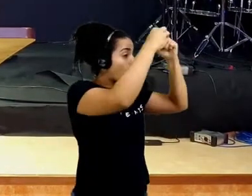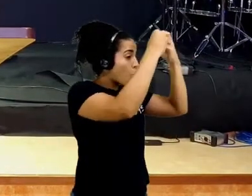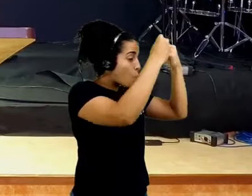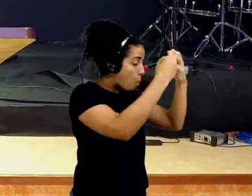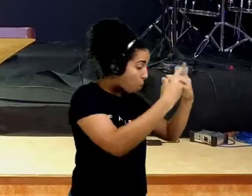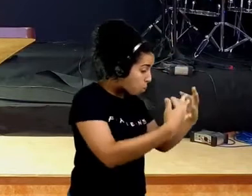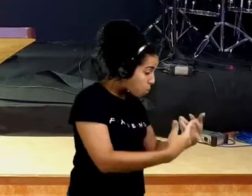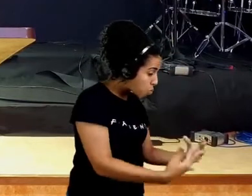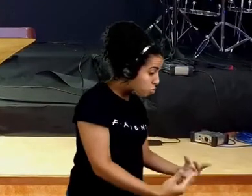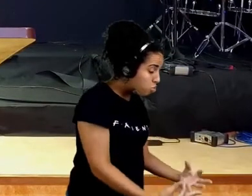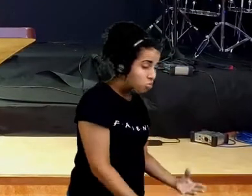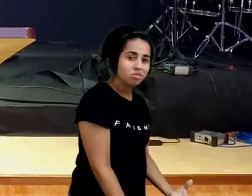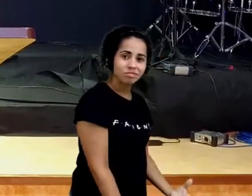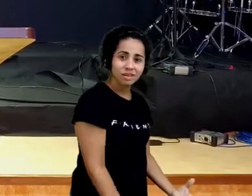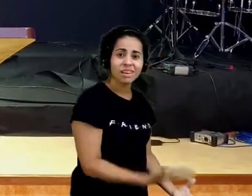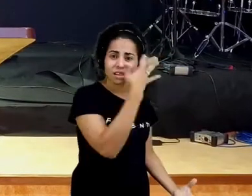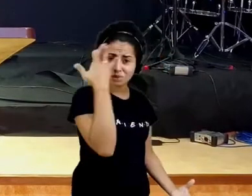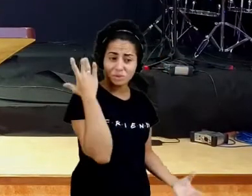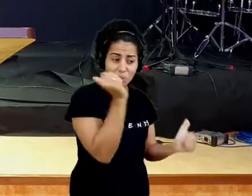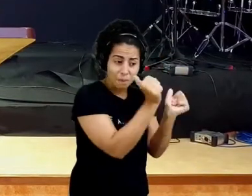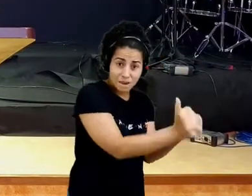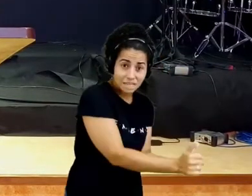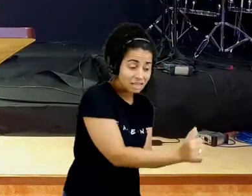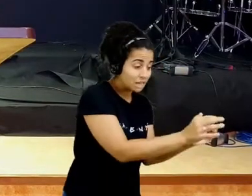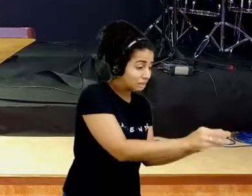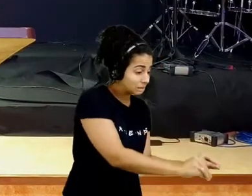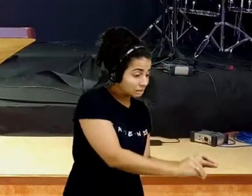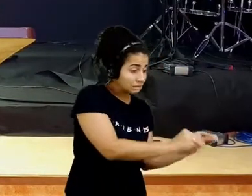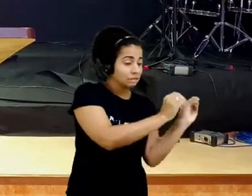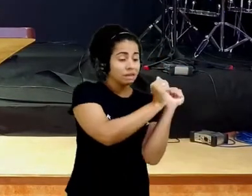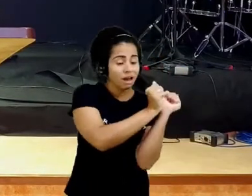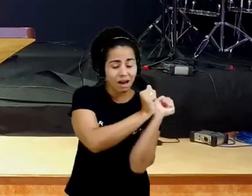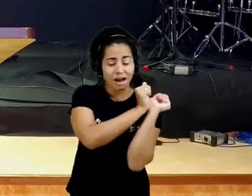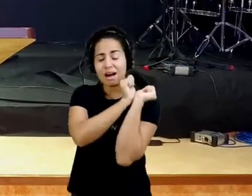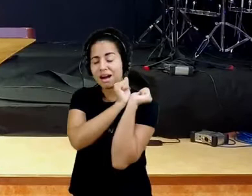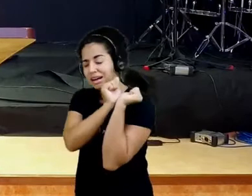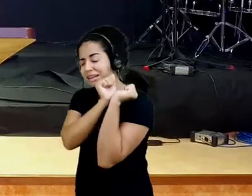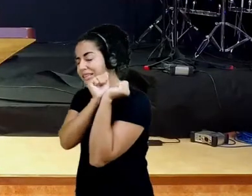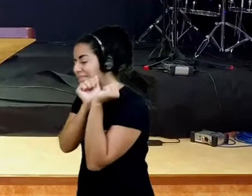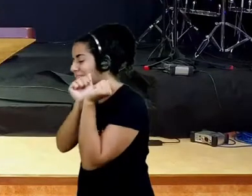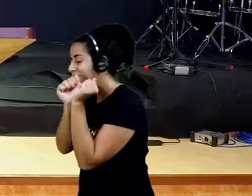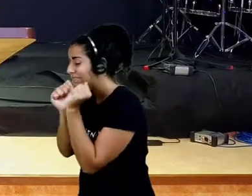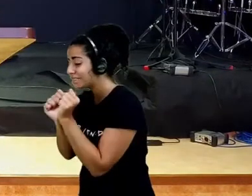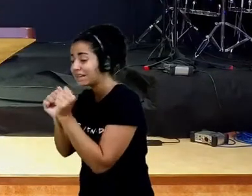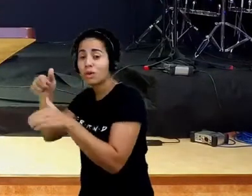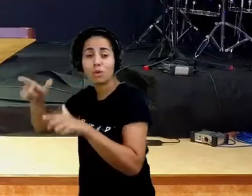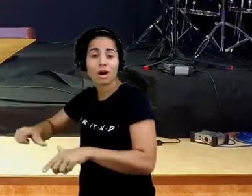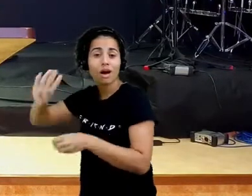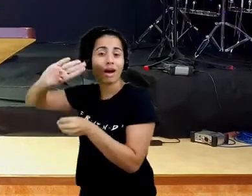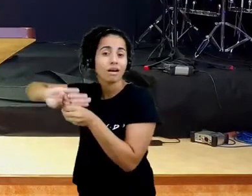Jerusalém, e os cativos foram levados para a Babilônia. As lágrimas de Jeremias,